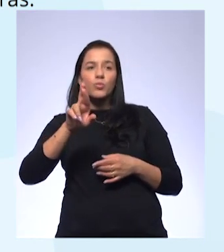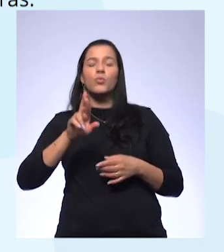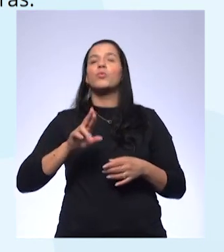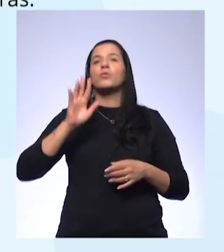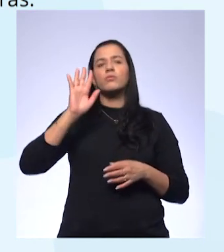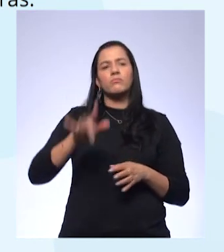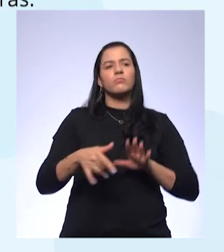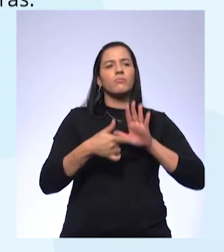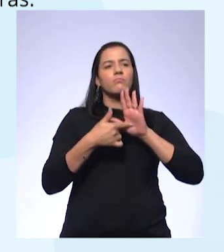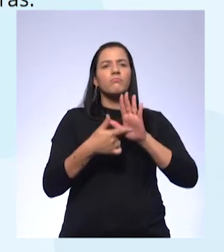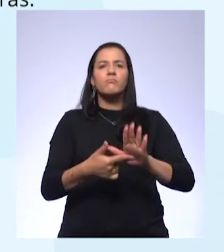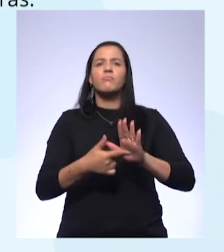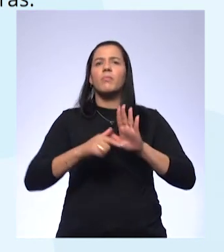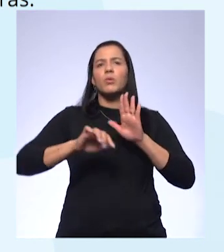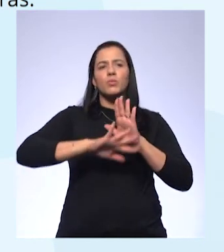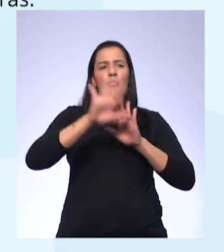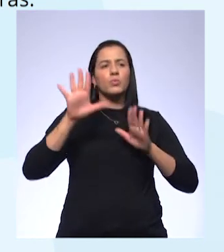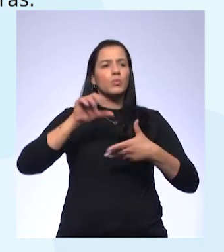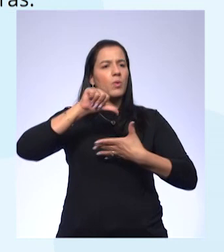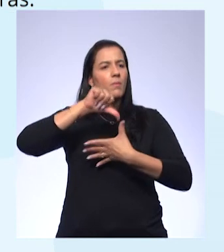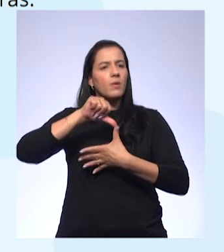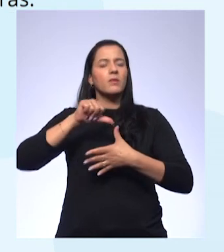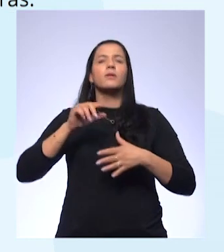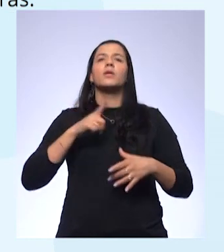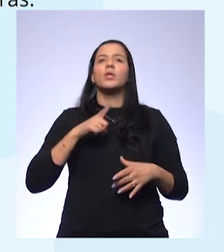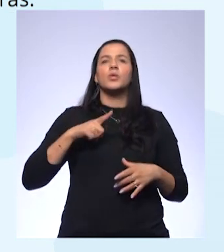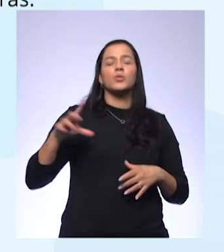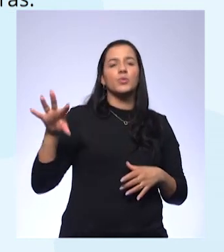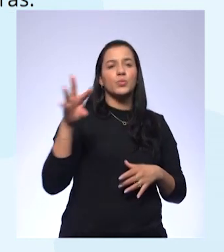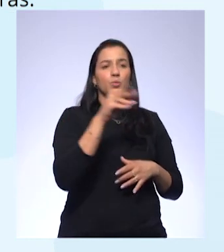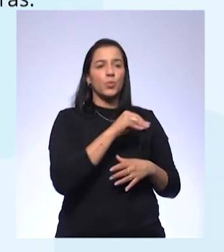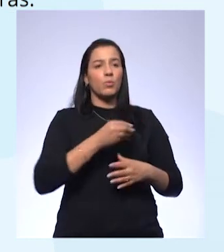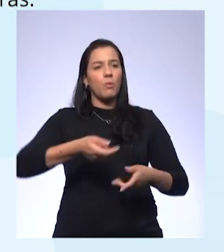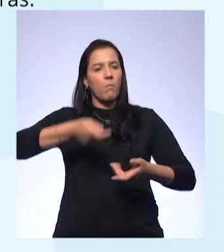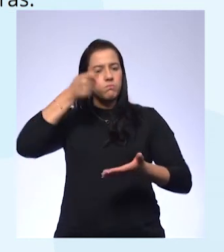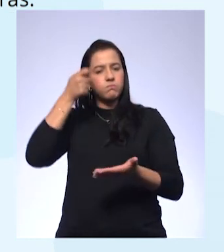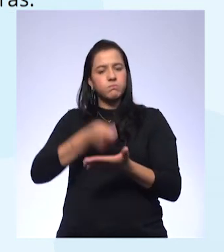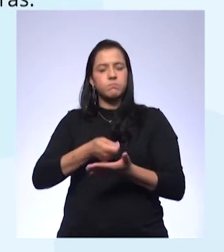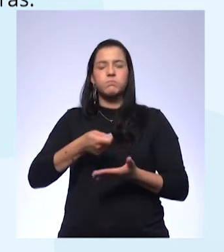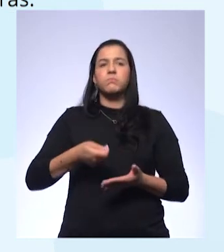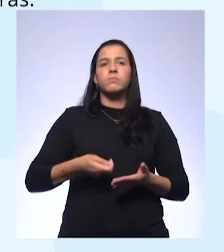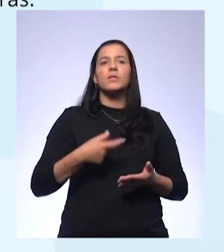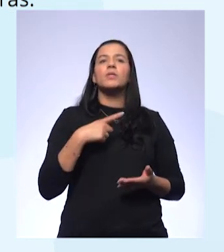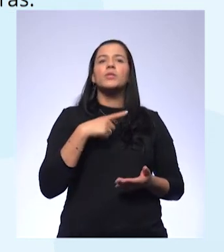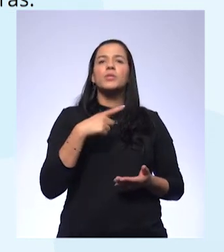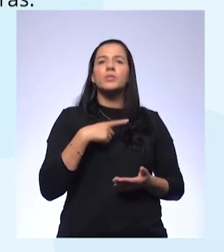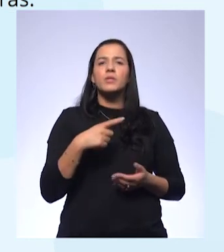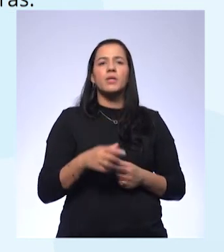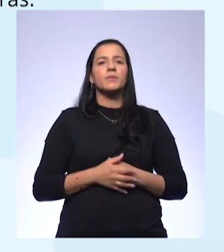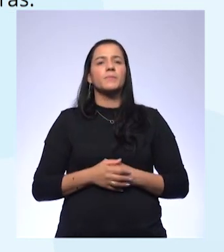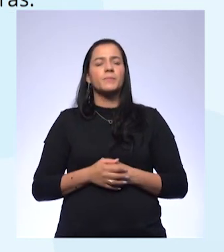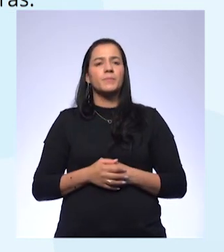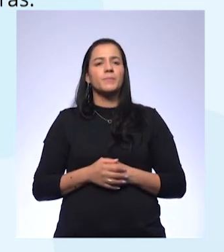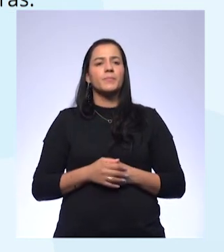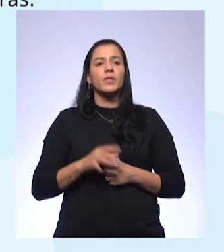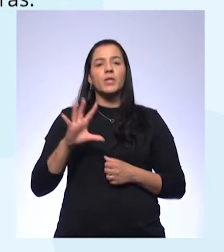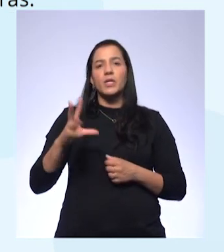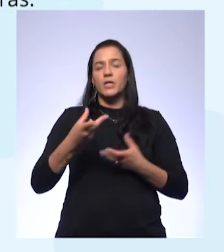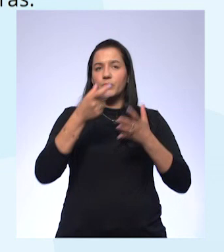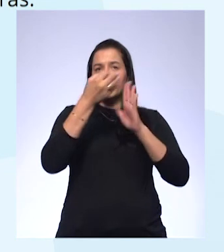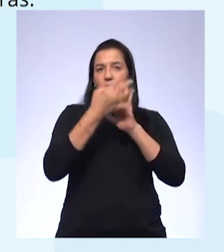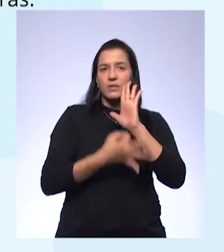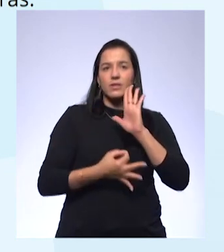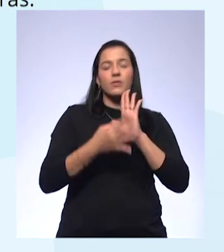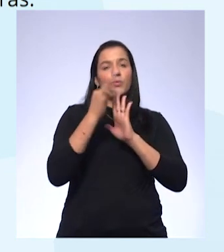já da América do Sul como um todo, de todas essas ditaduras aí que nós pontuamos no texto e que